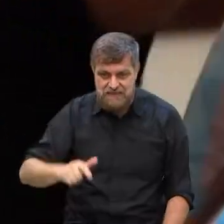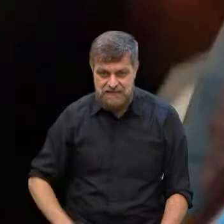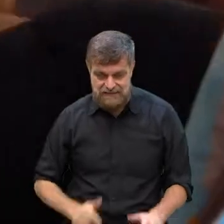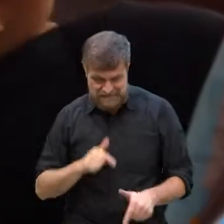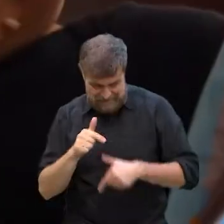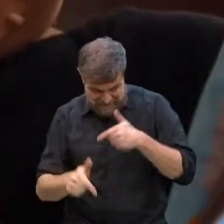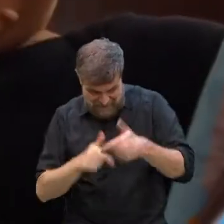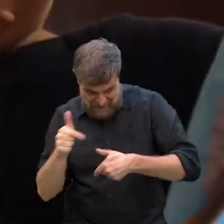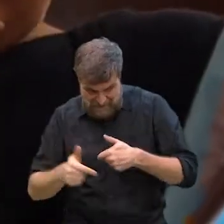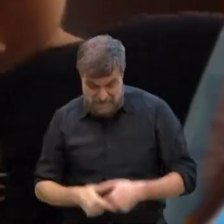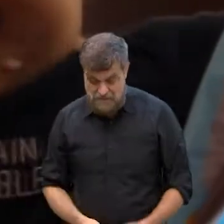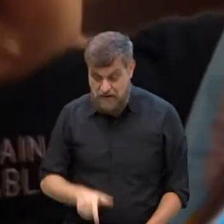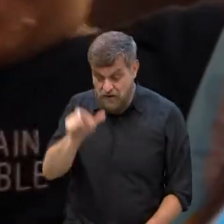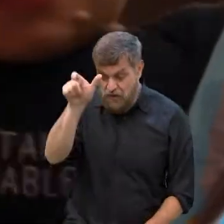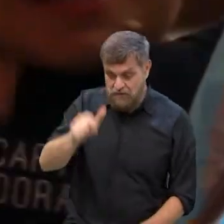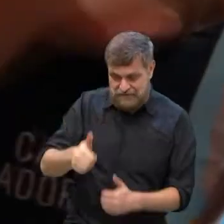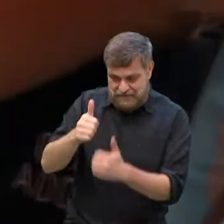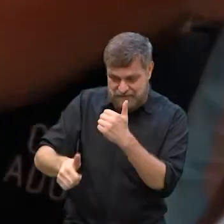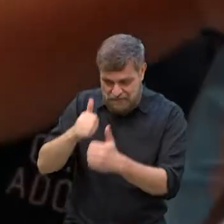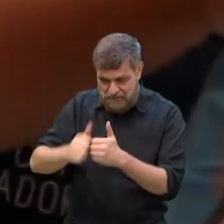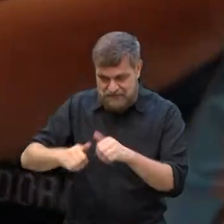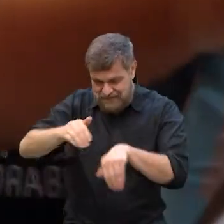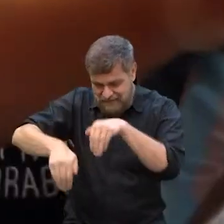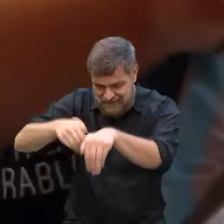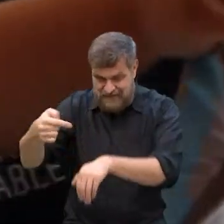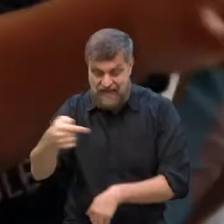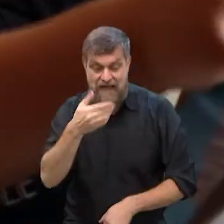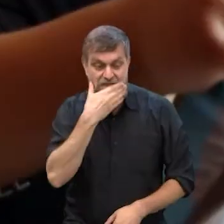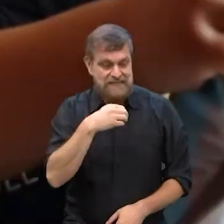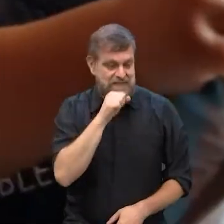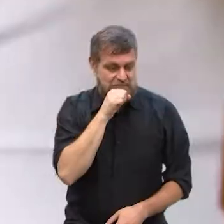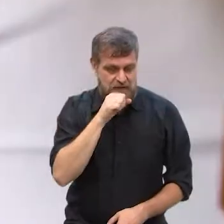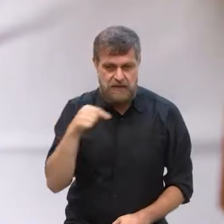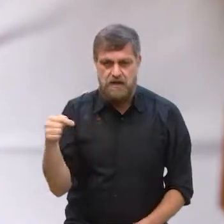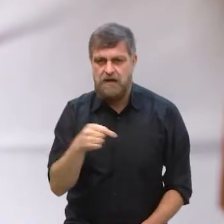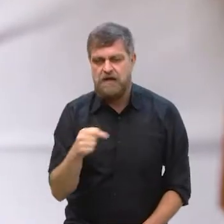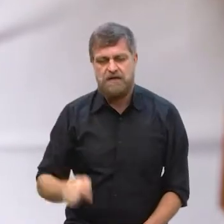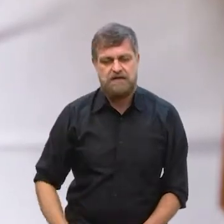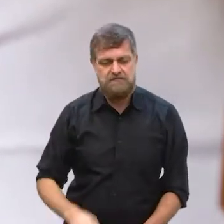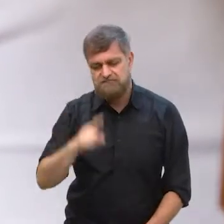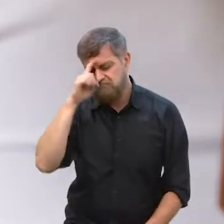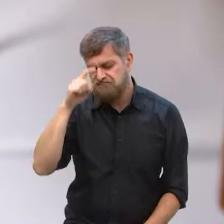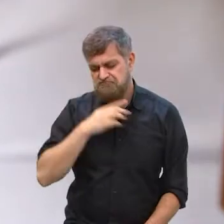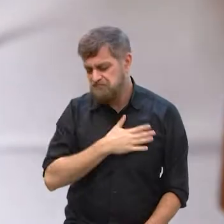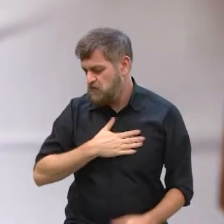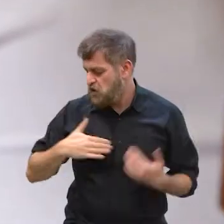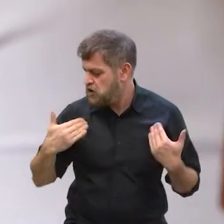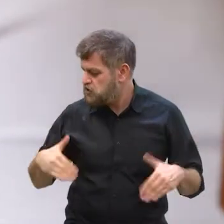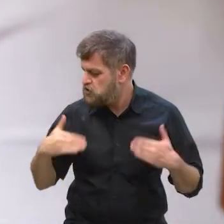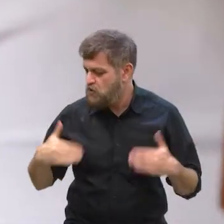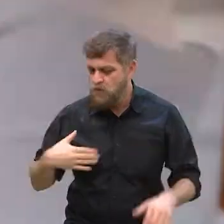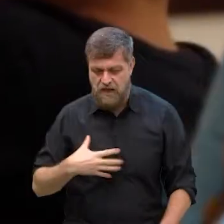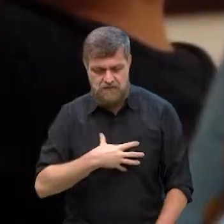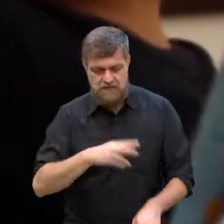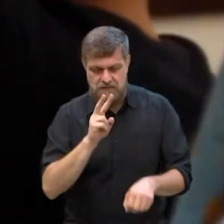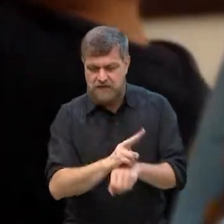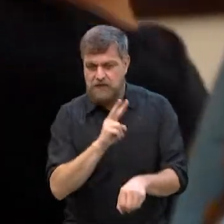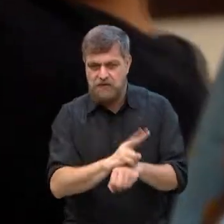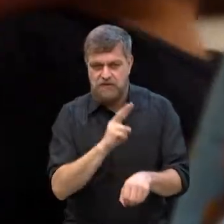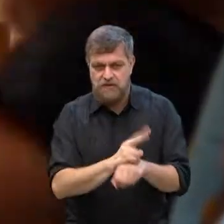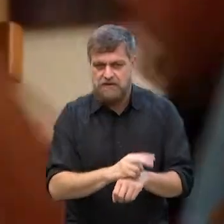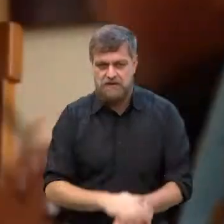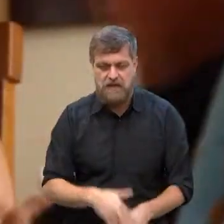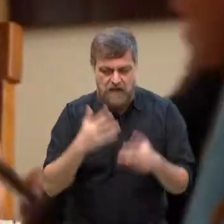e de atleta? Na verdade, assim, a Radassa não dá trabalho nenhum, os meninos também não, trabalho normal